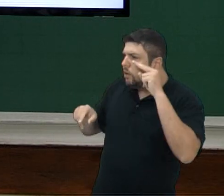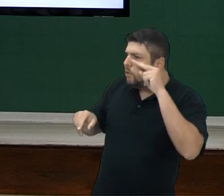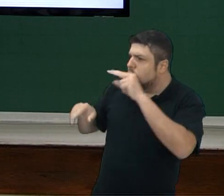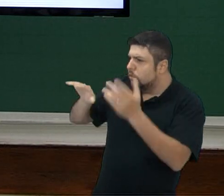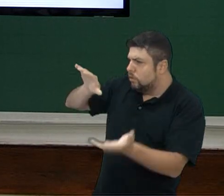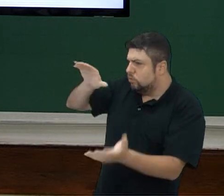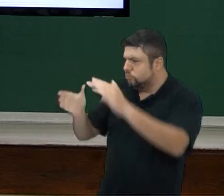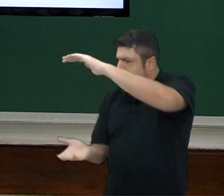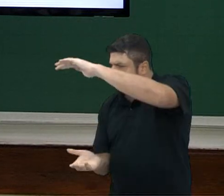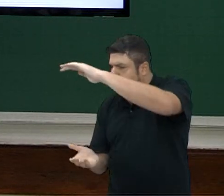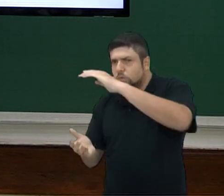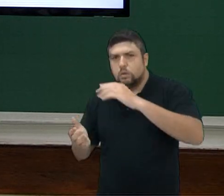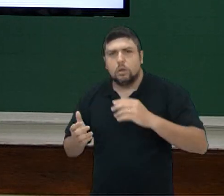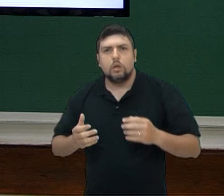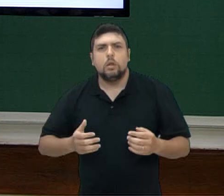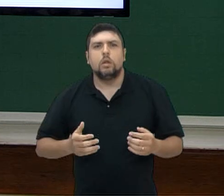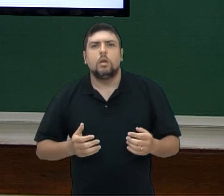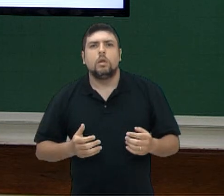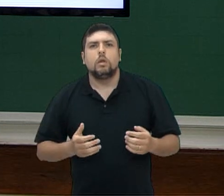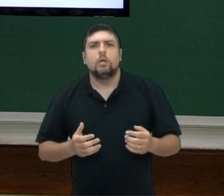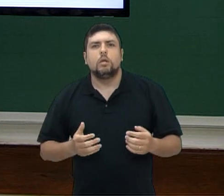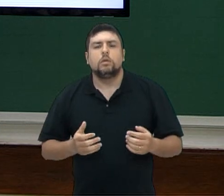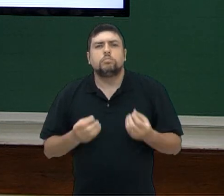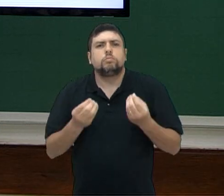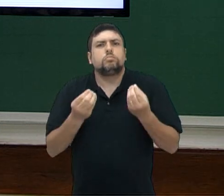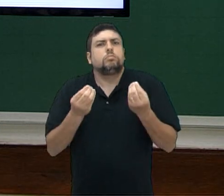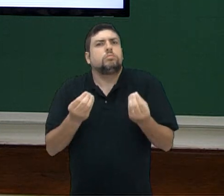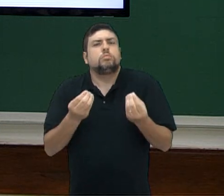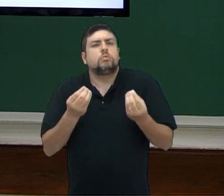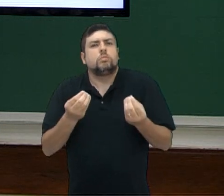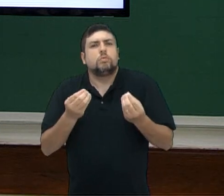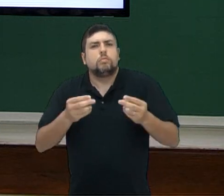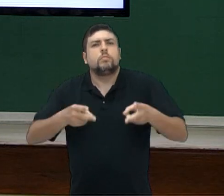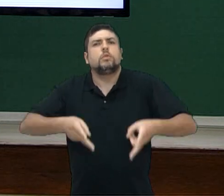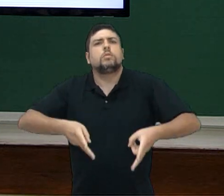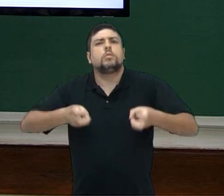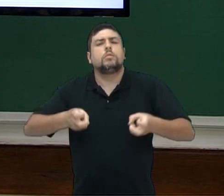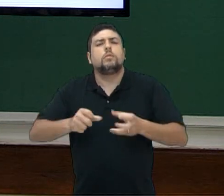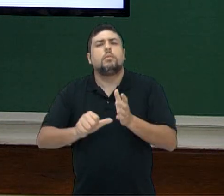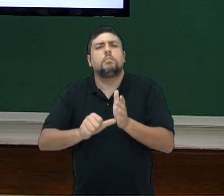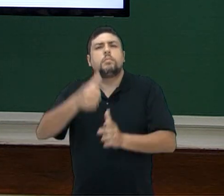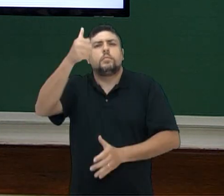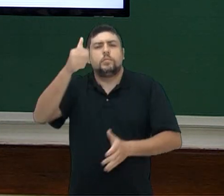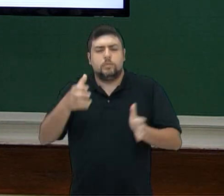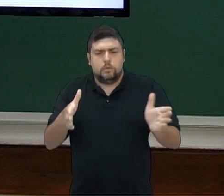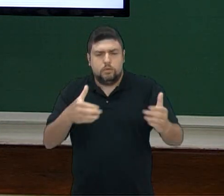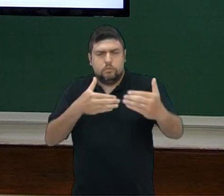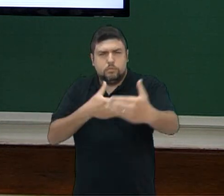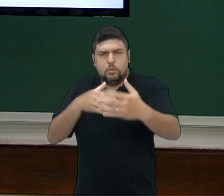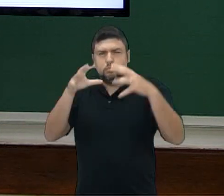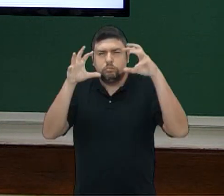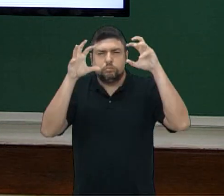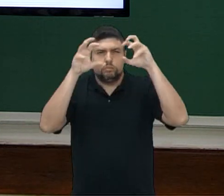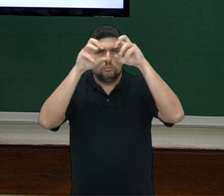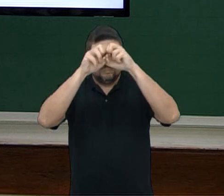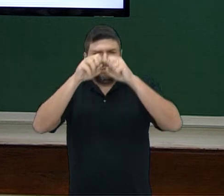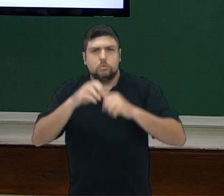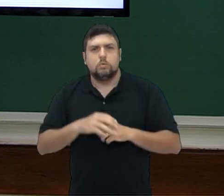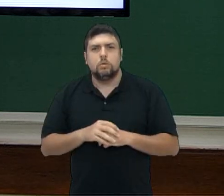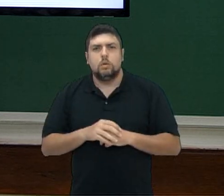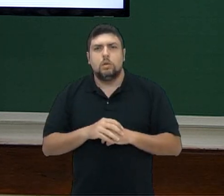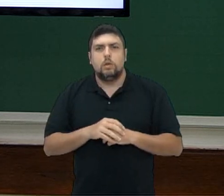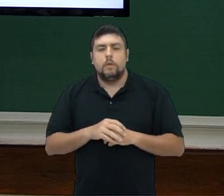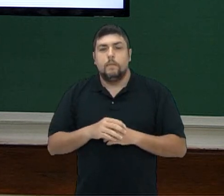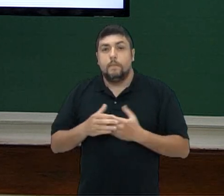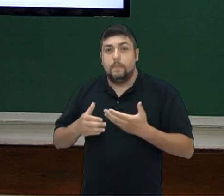a primeira concepção que teve dessa base de câmara escura. Então, como mestre da luz, ele trouxe